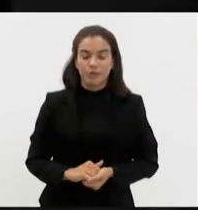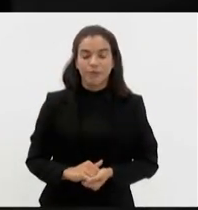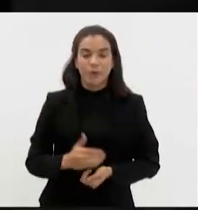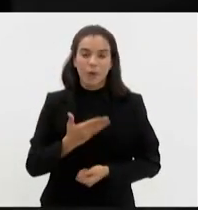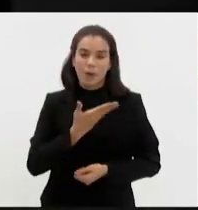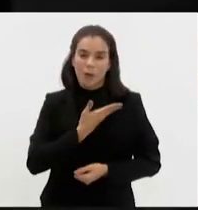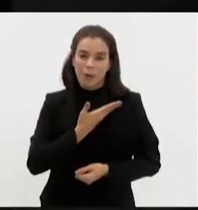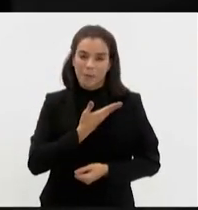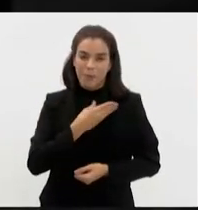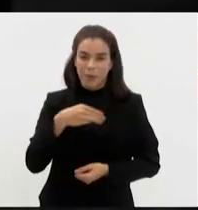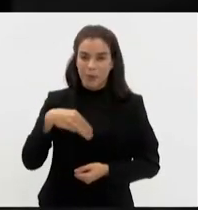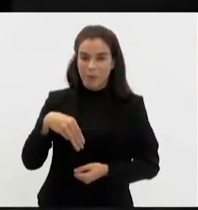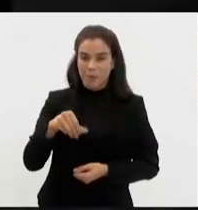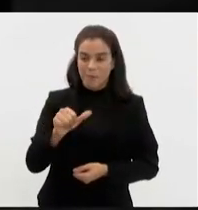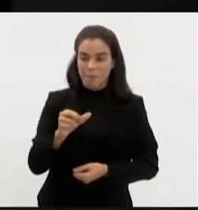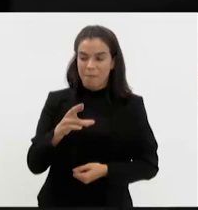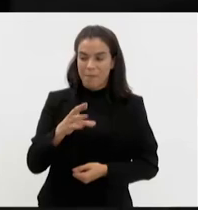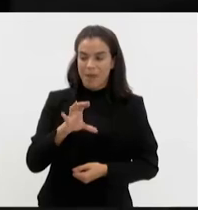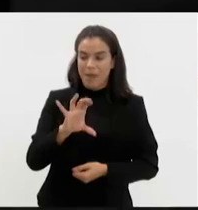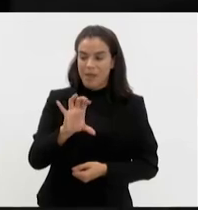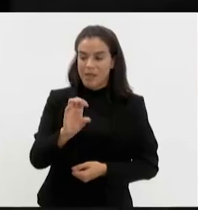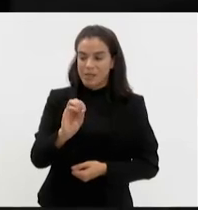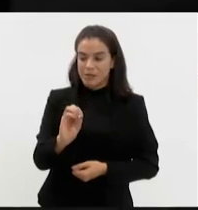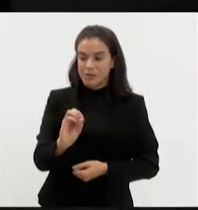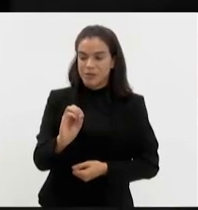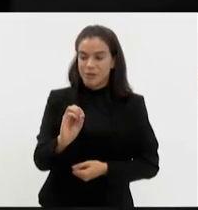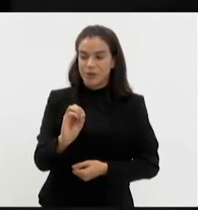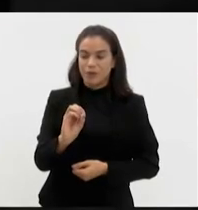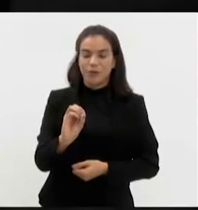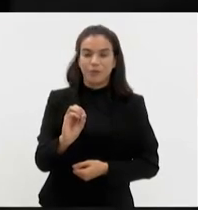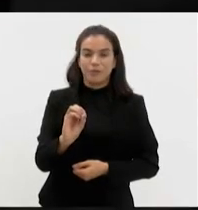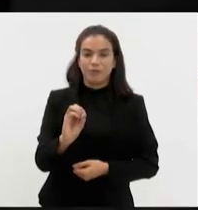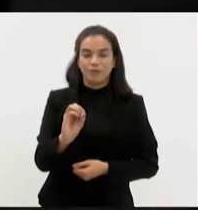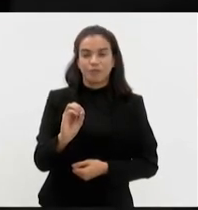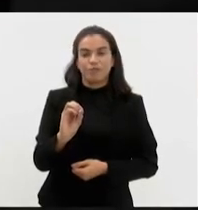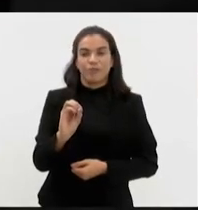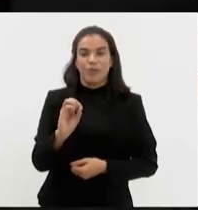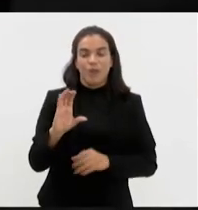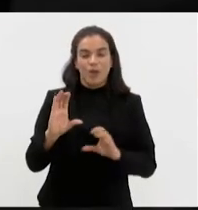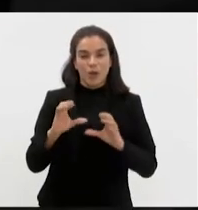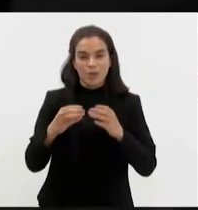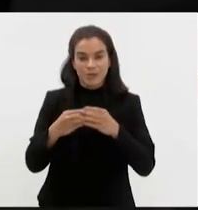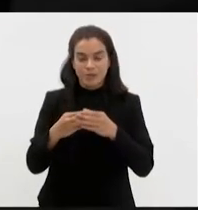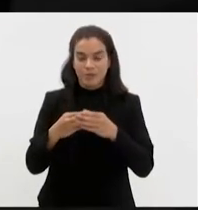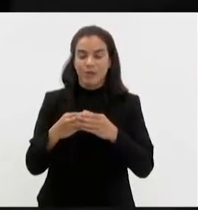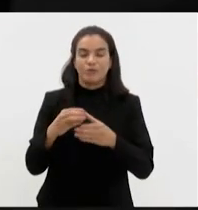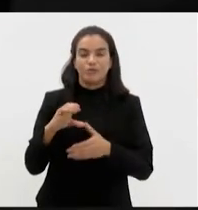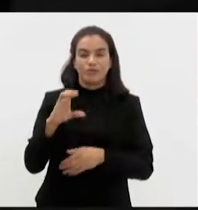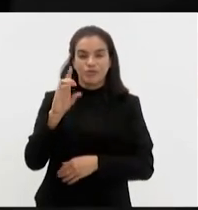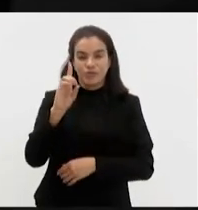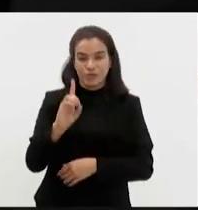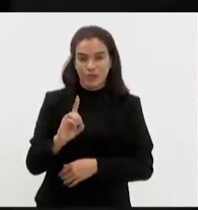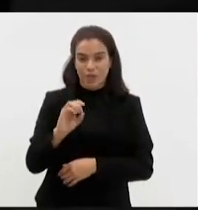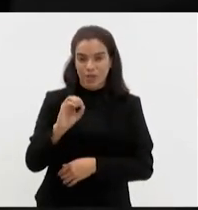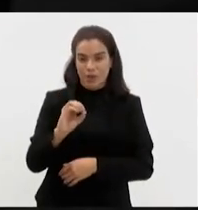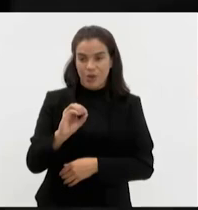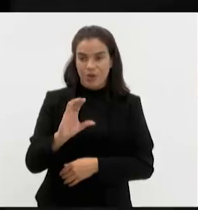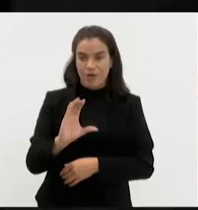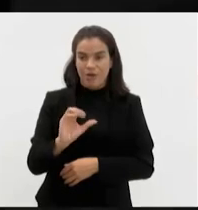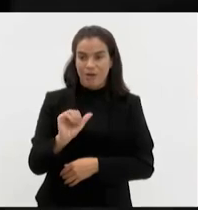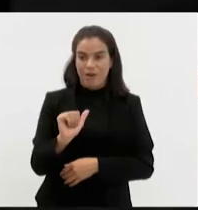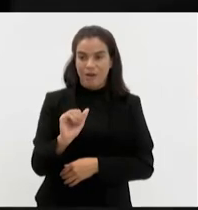amigo Dr Márcio Vieira Santos presidente da Comissão de Direito Eleitoral da OAB do Rio de Janeiro